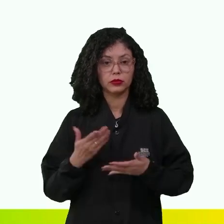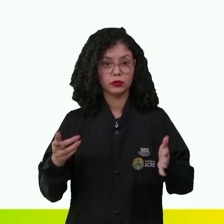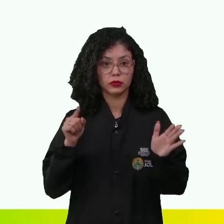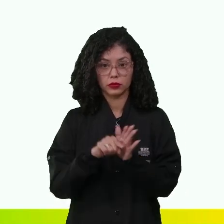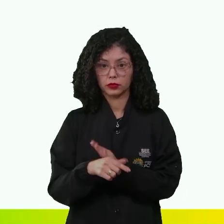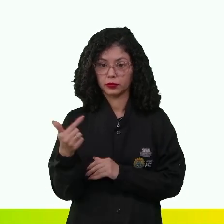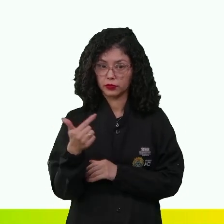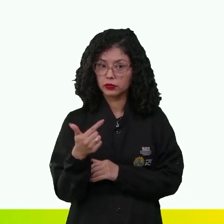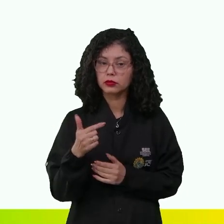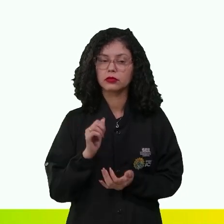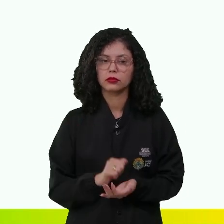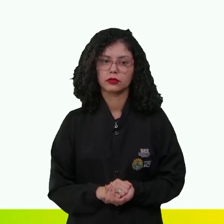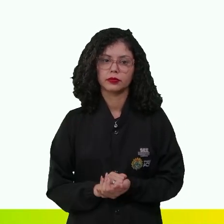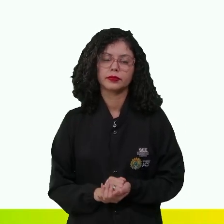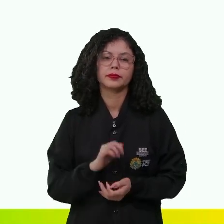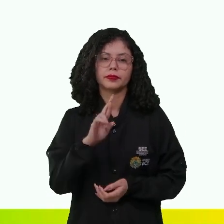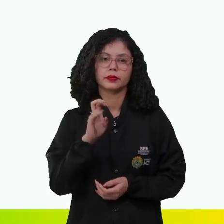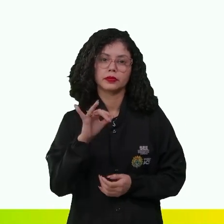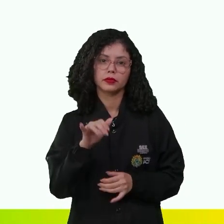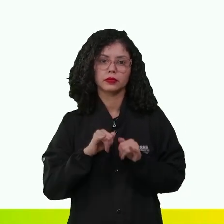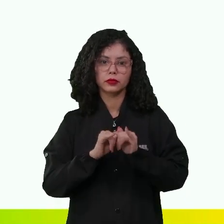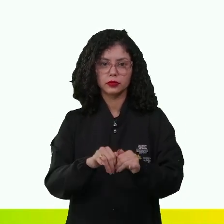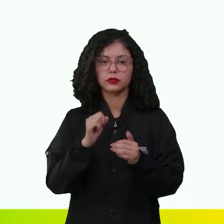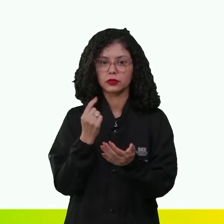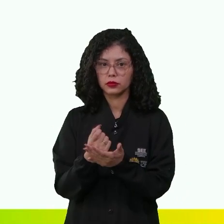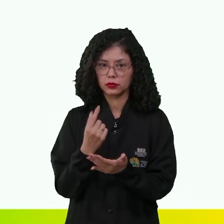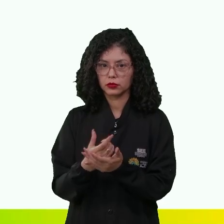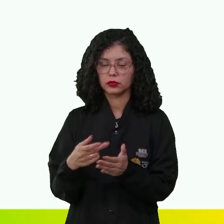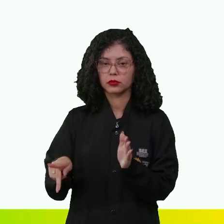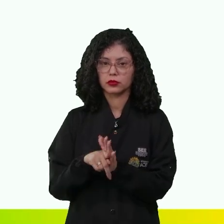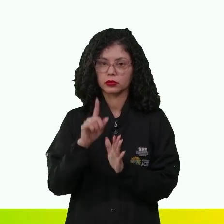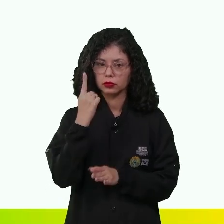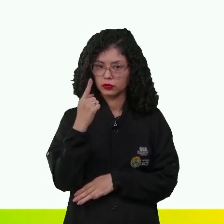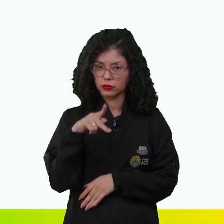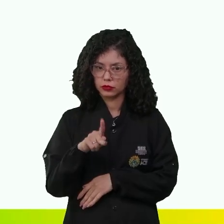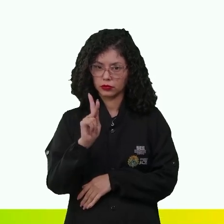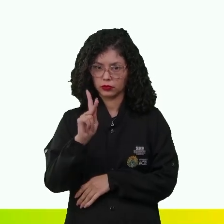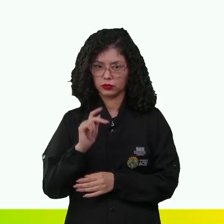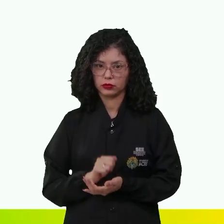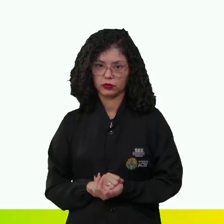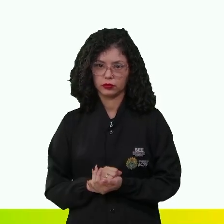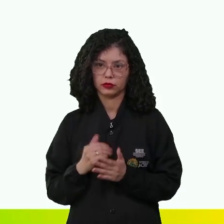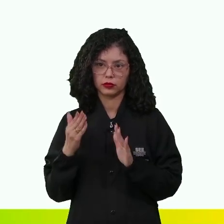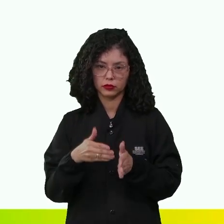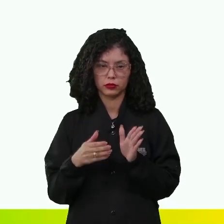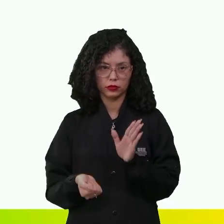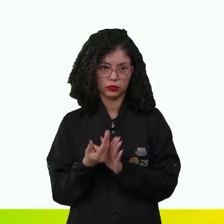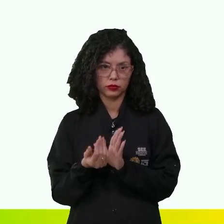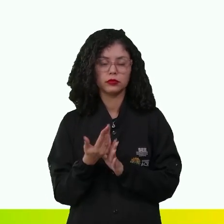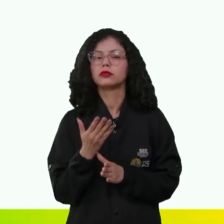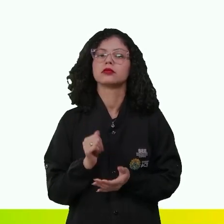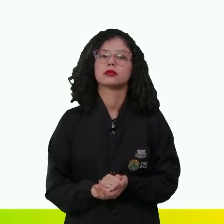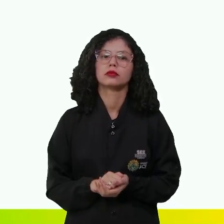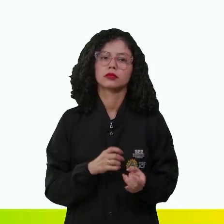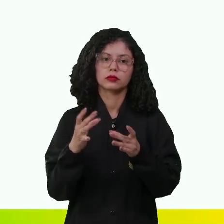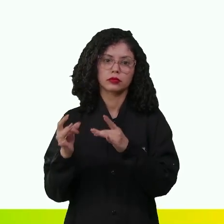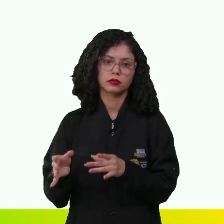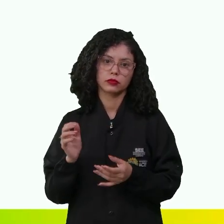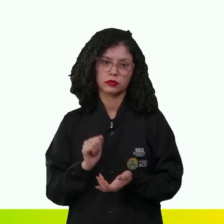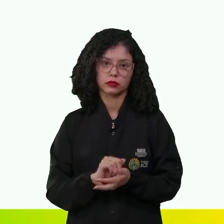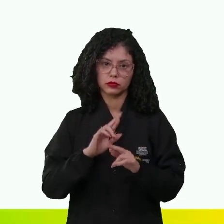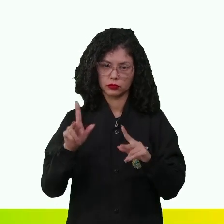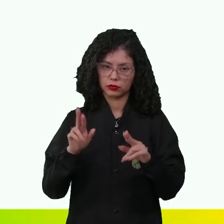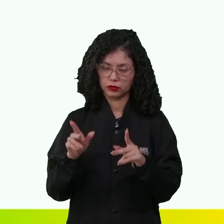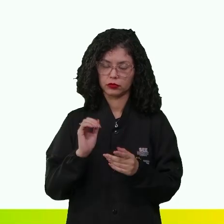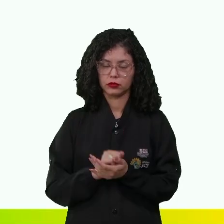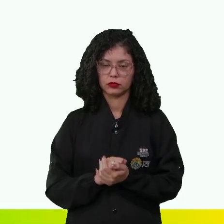Questão 2. Renata vai ao supermercado comprar exatamente 1 quilo de determinado produto, que é vendido em